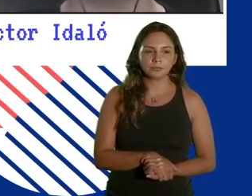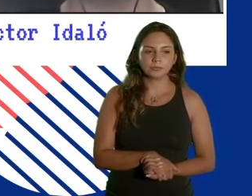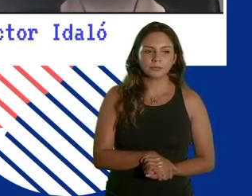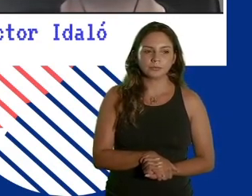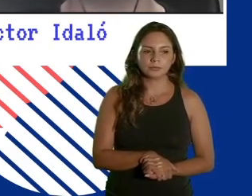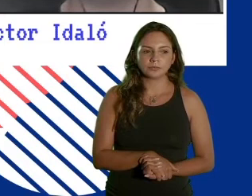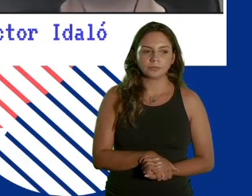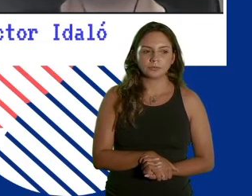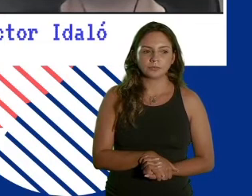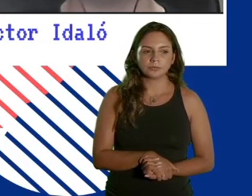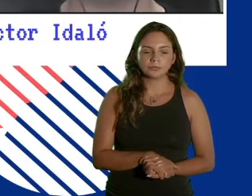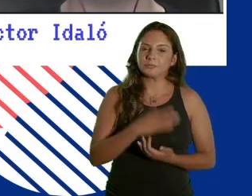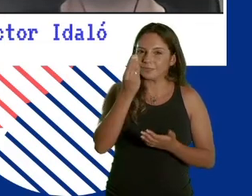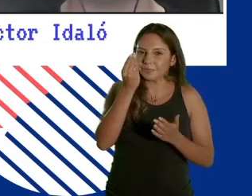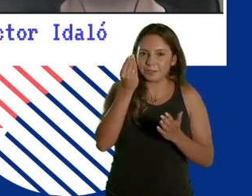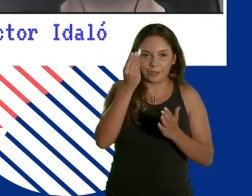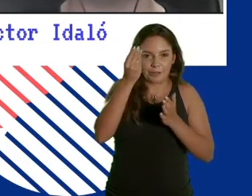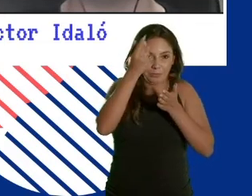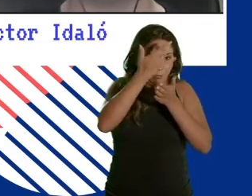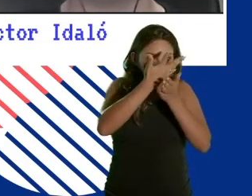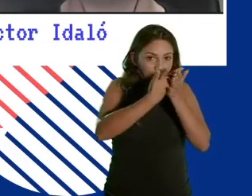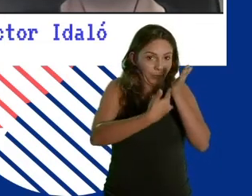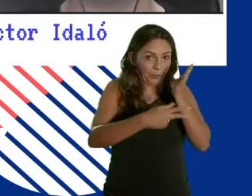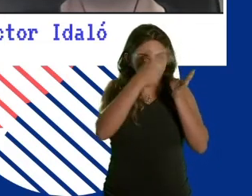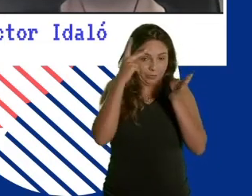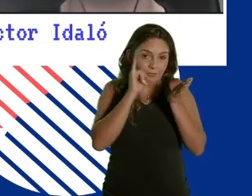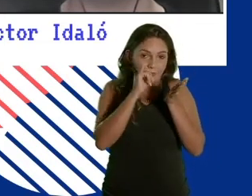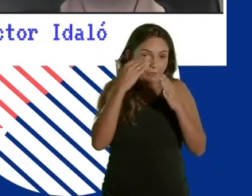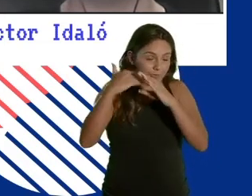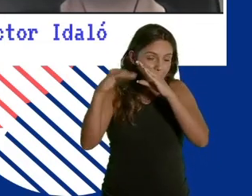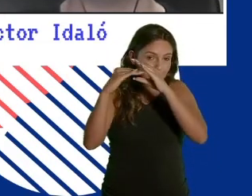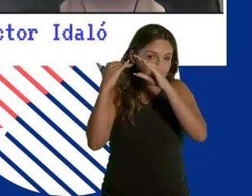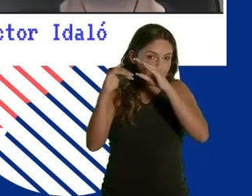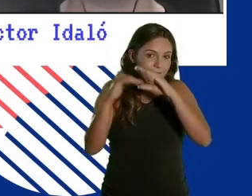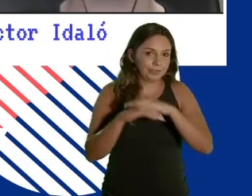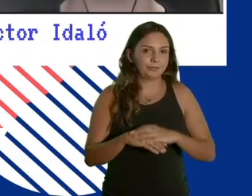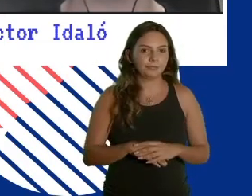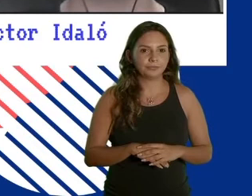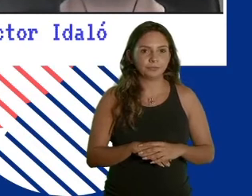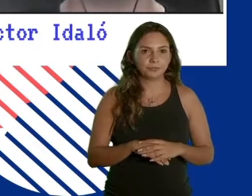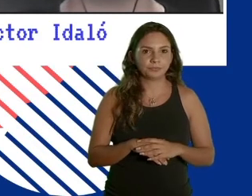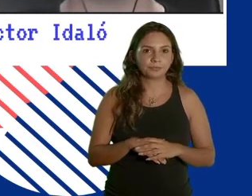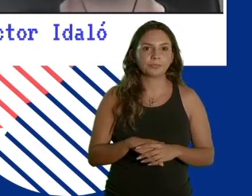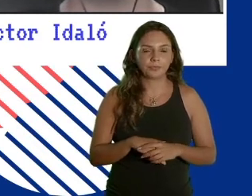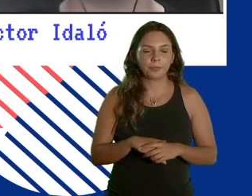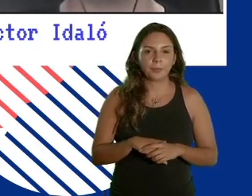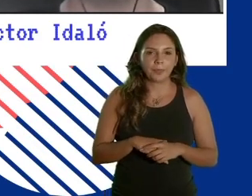Olha, nossa, gente, é muita coisa rolando aqui. Eu estou pulando algumas, me perdoem que eu estiver